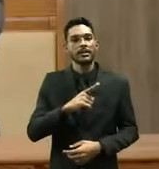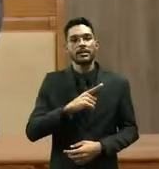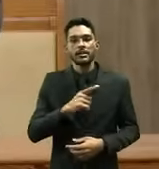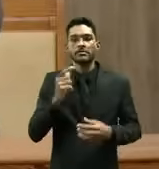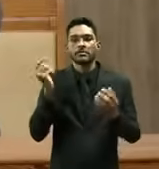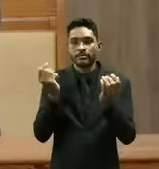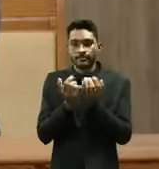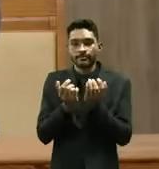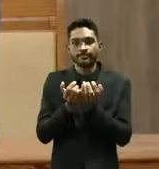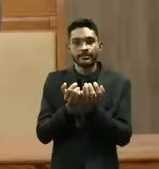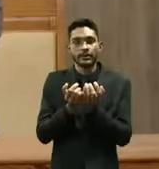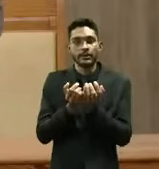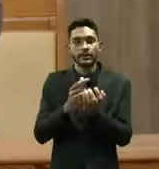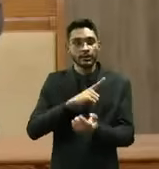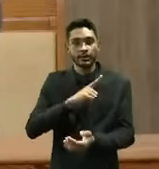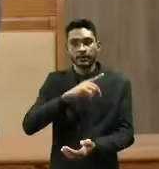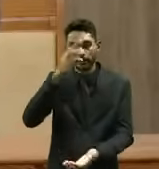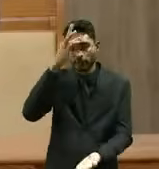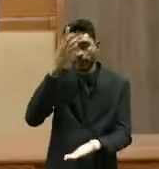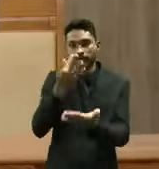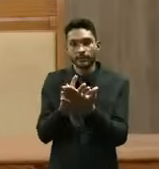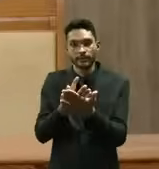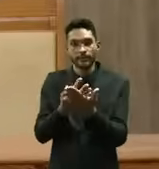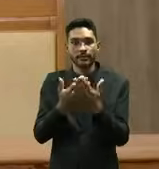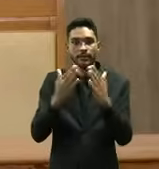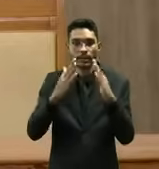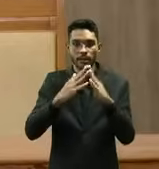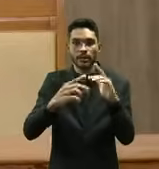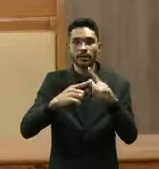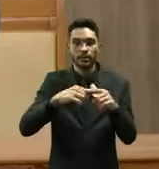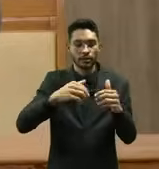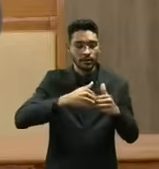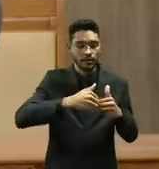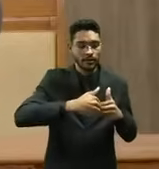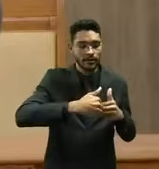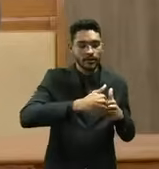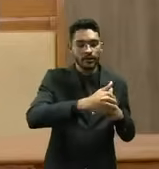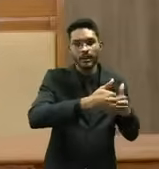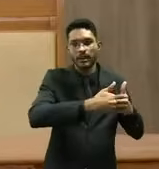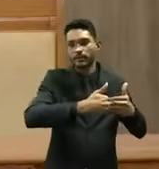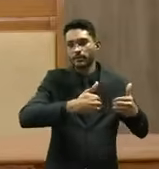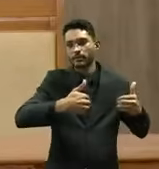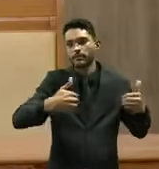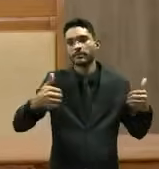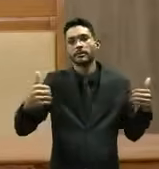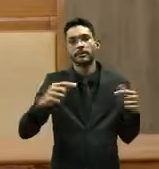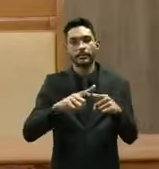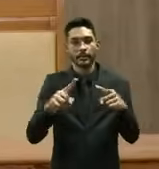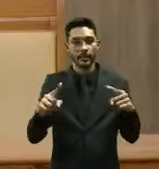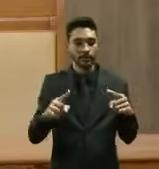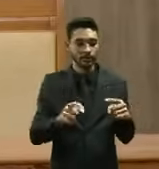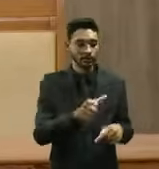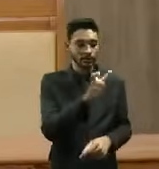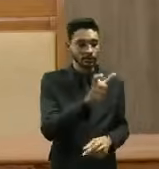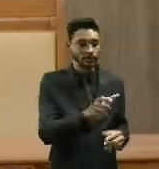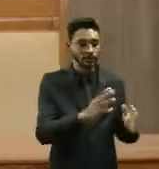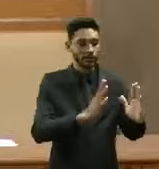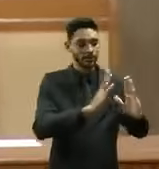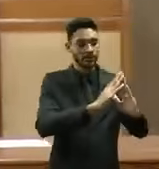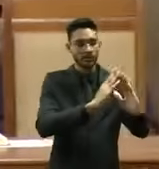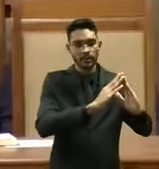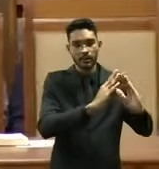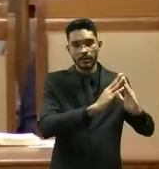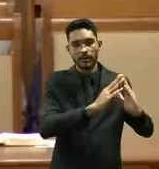a igreja excluiu ele mesmo assim ele ficava do lado de fora da igreja na janela assistindo o culto e só para vocês terem uma